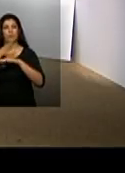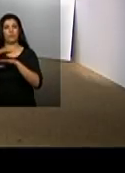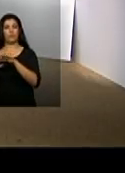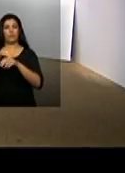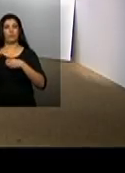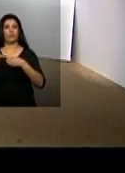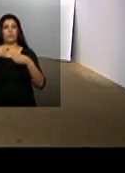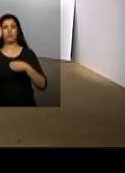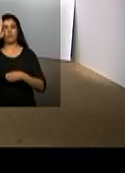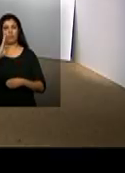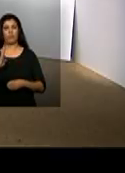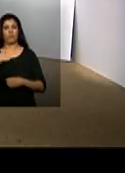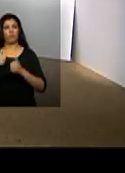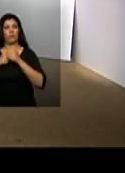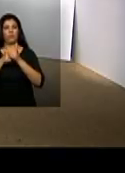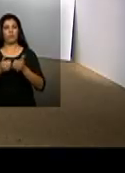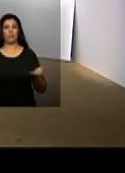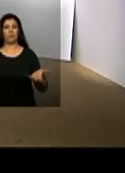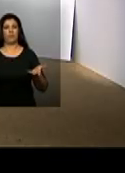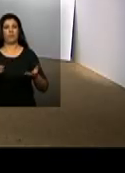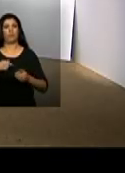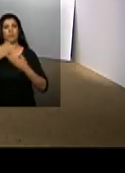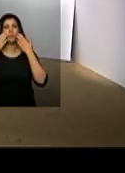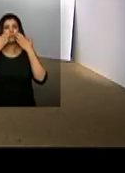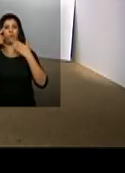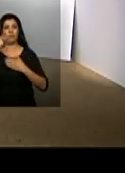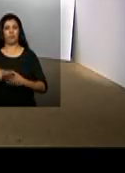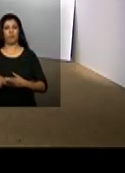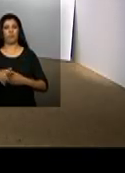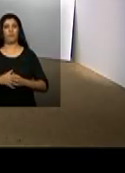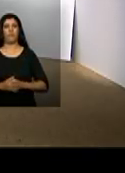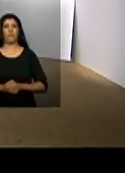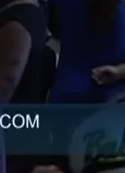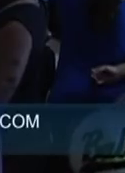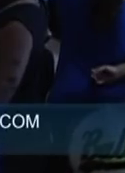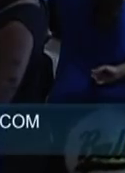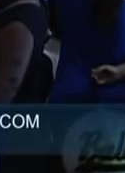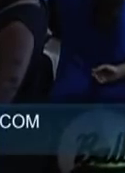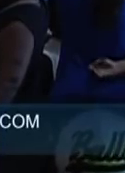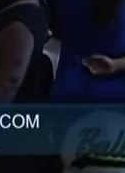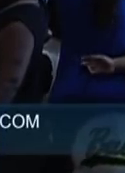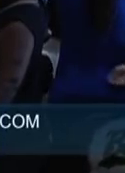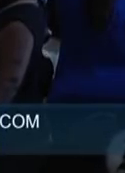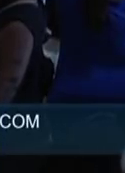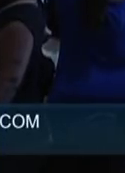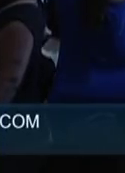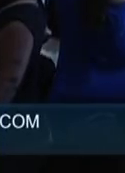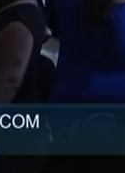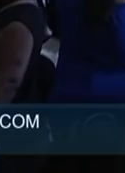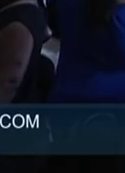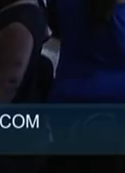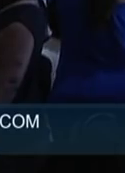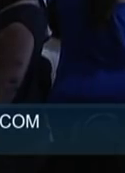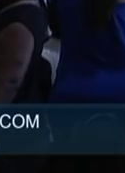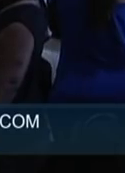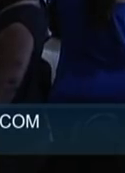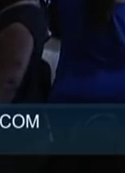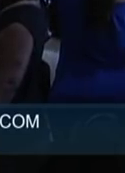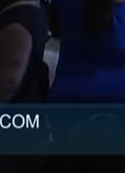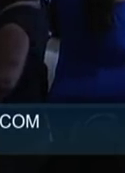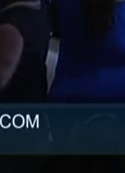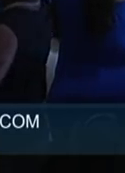cidades brasileiras. Acompanhe agora a reapresentação do evento. Ouviremos, nesse